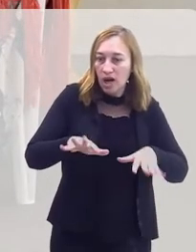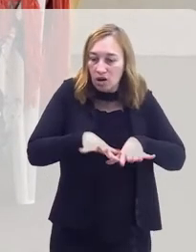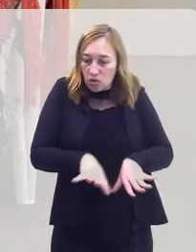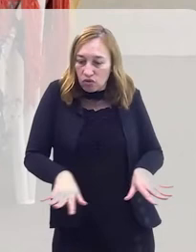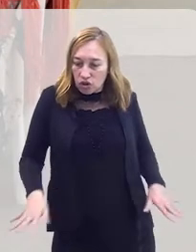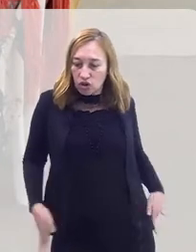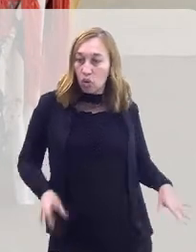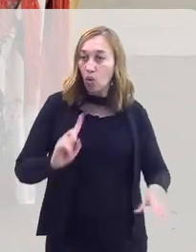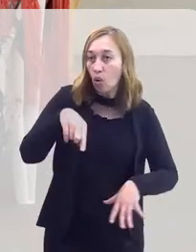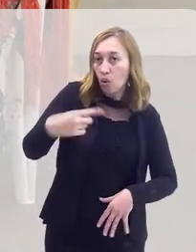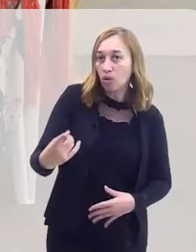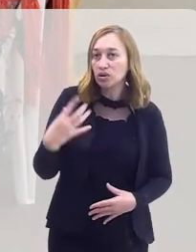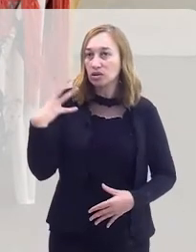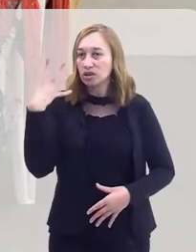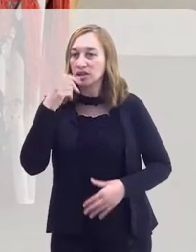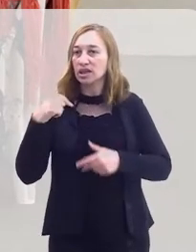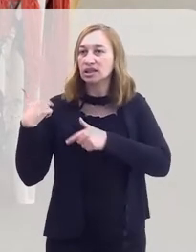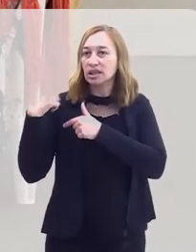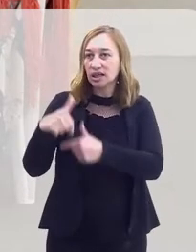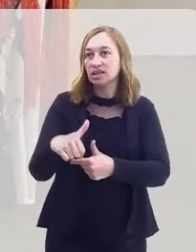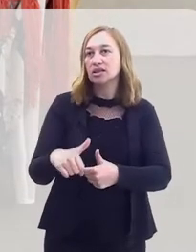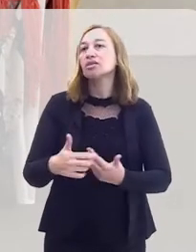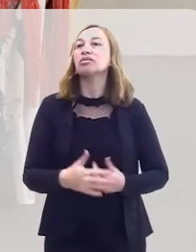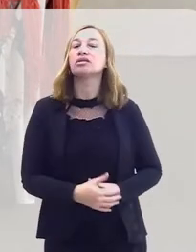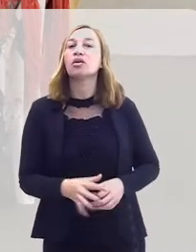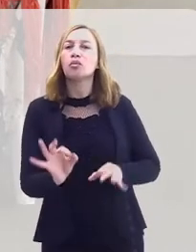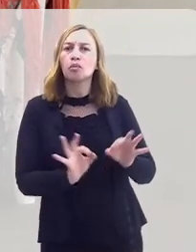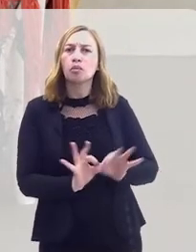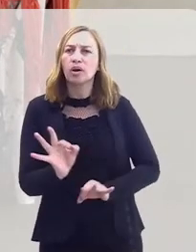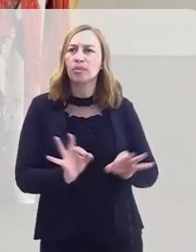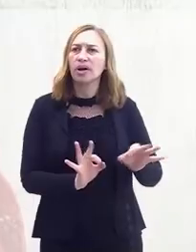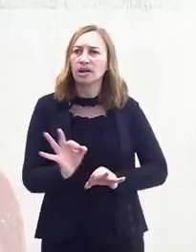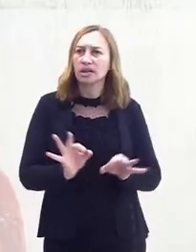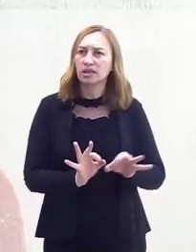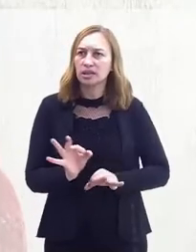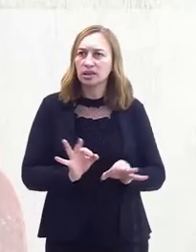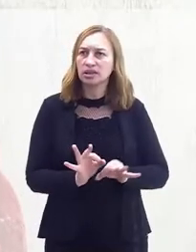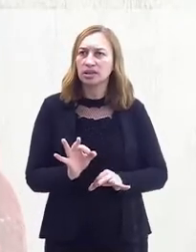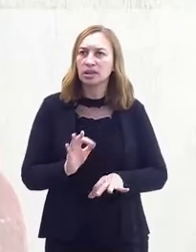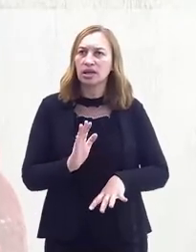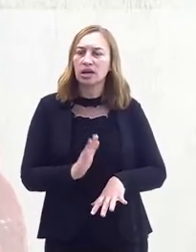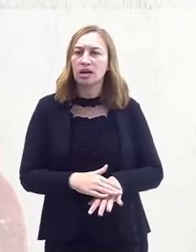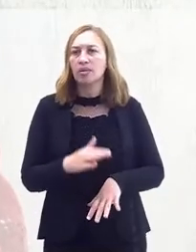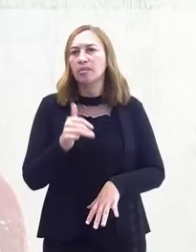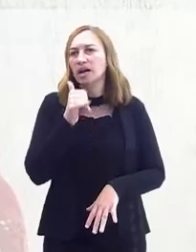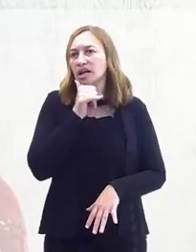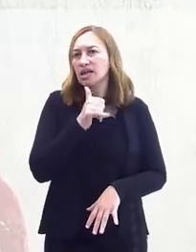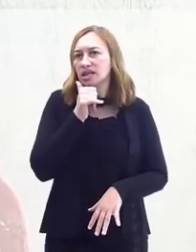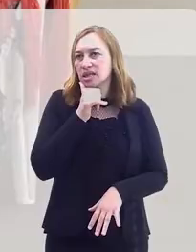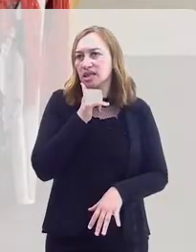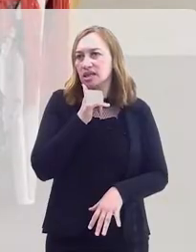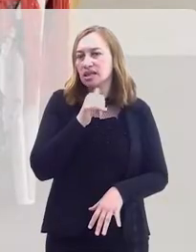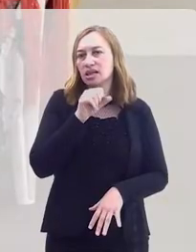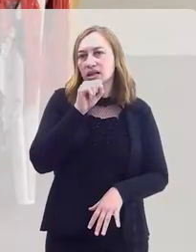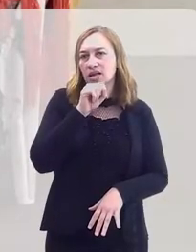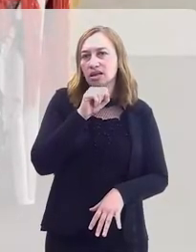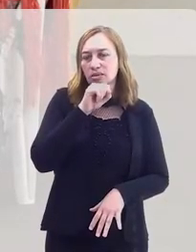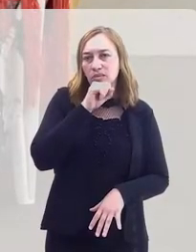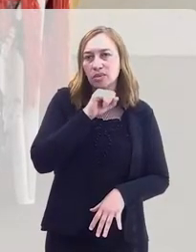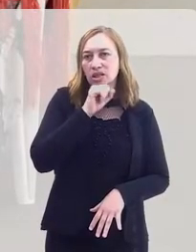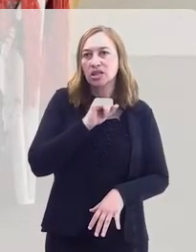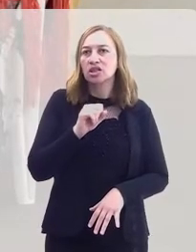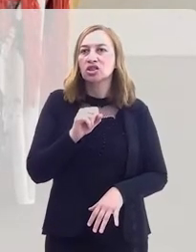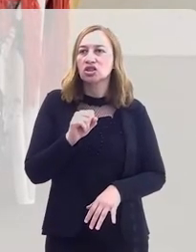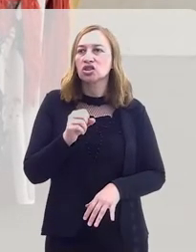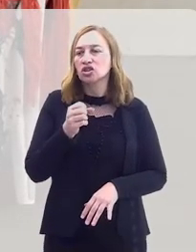bonito que o outro. Né? Certo. Então essa é uma tradição. E elas são preparadas pelas mais velhas? Desde